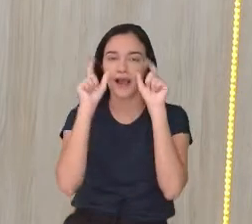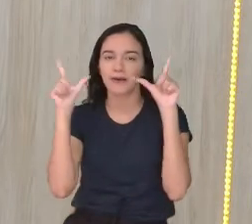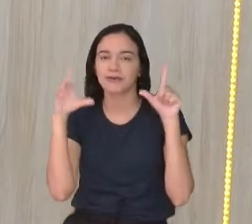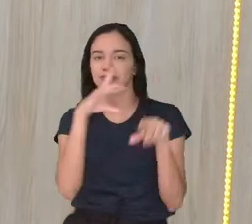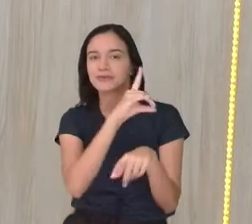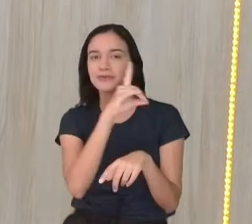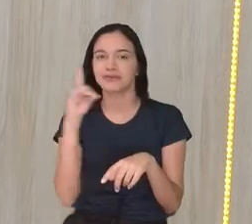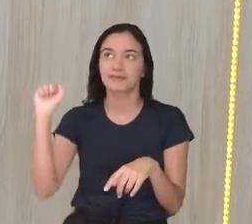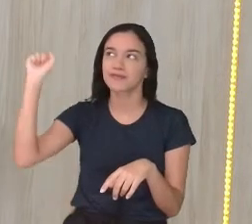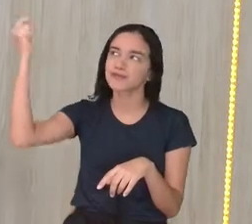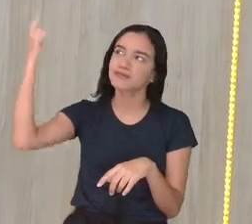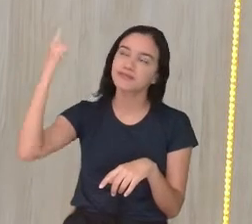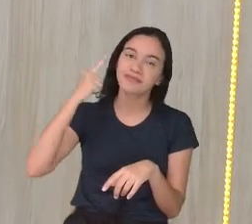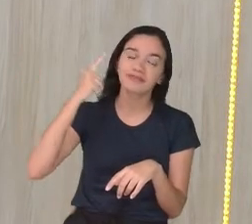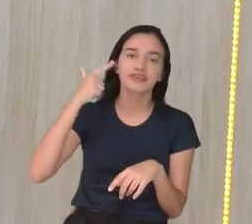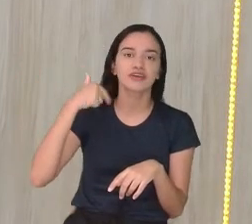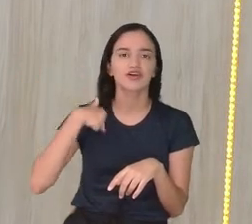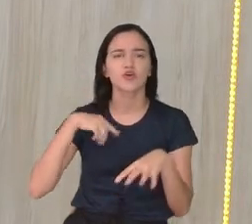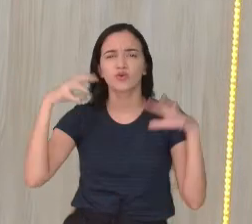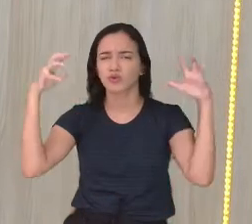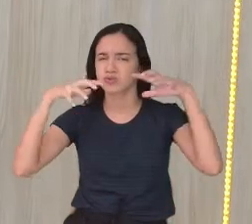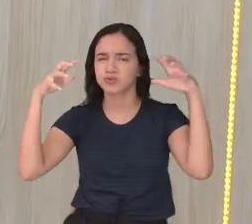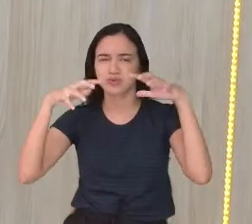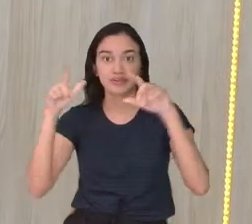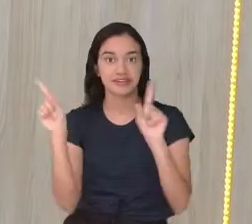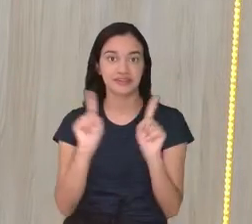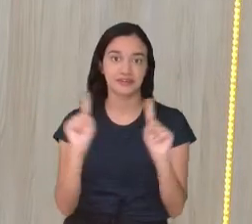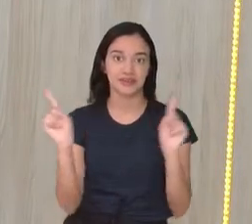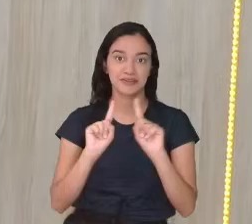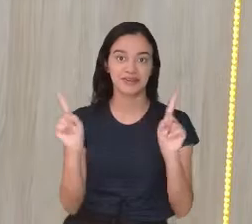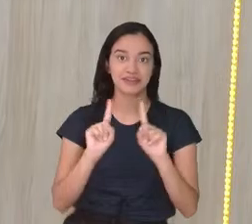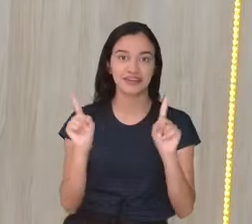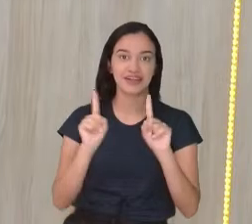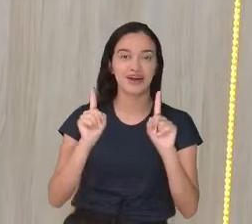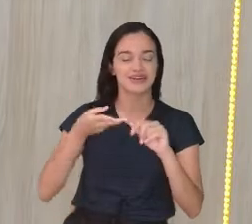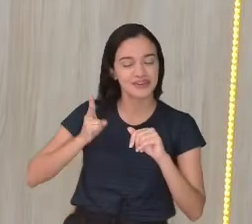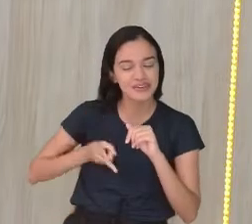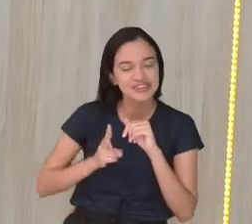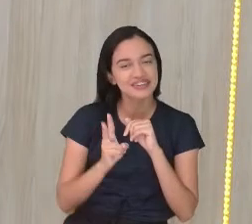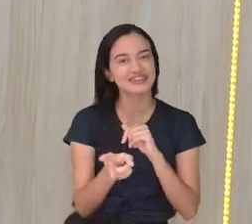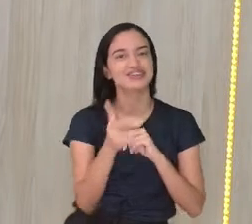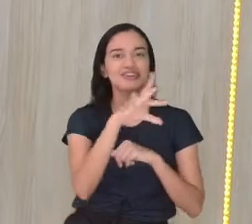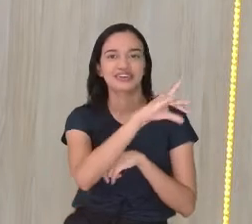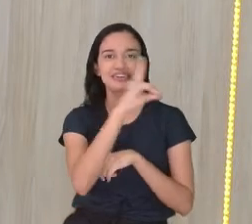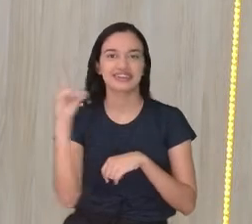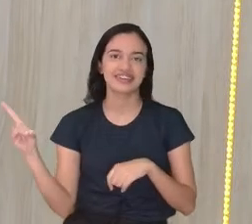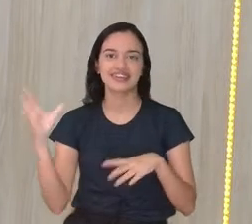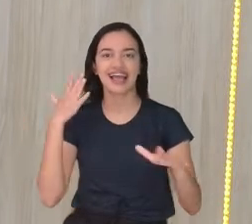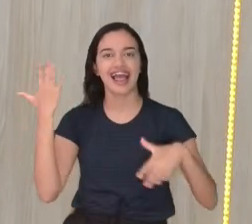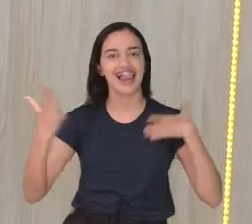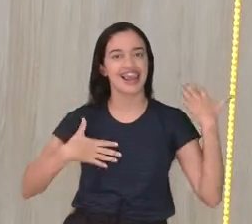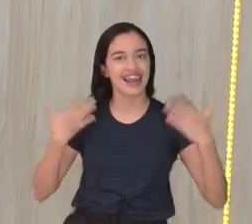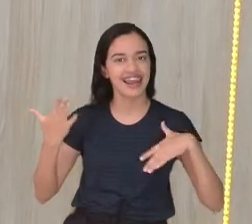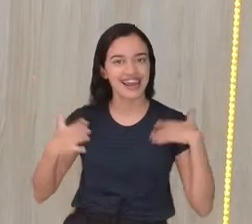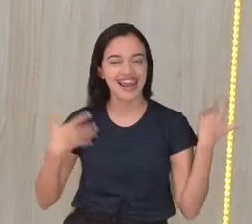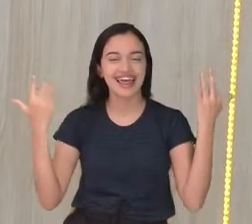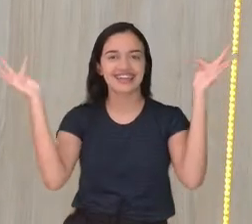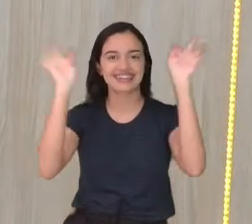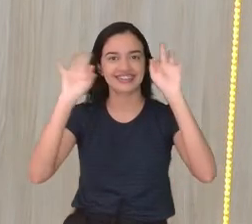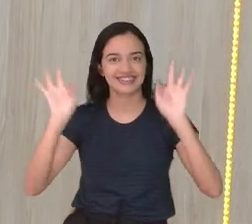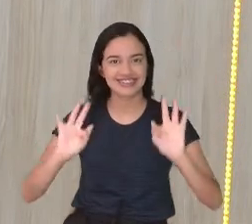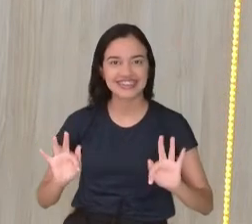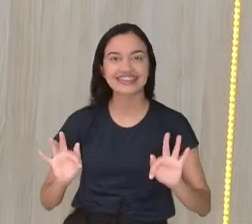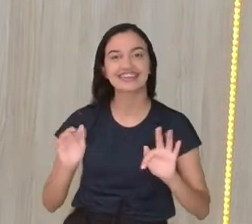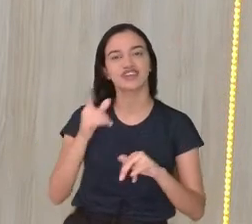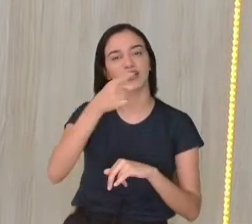mais ensolarado, não tão chuvoso assim. Que prossiga aí esse dia alegre, feliz, um dia agradável, Juninho,